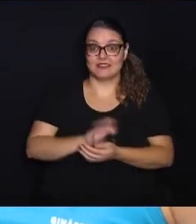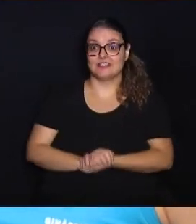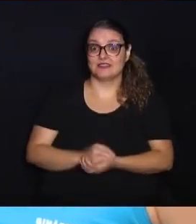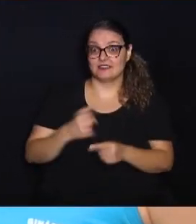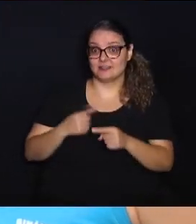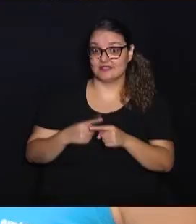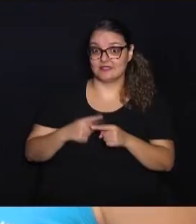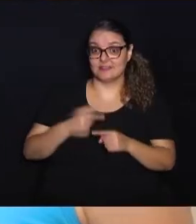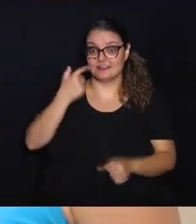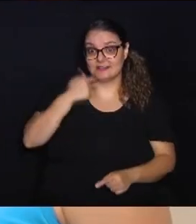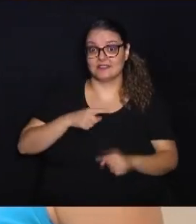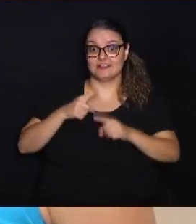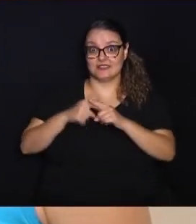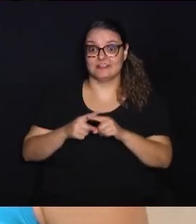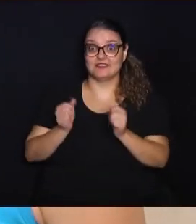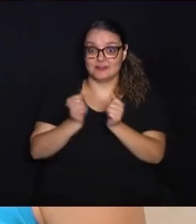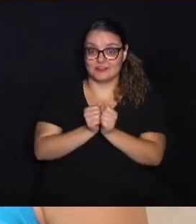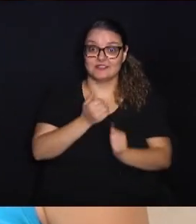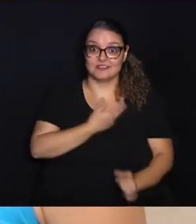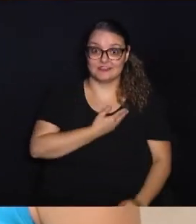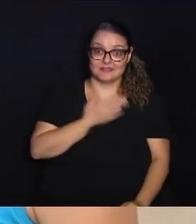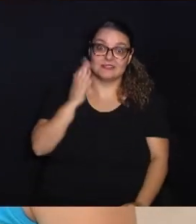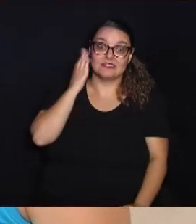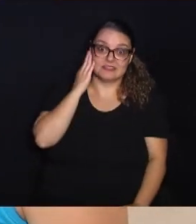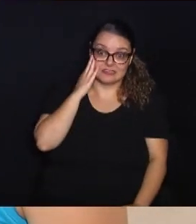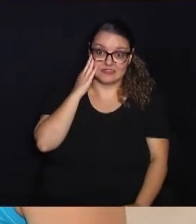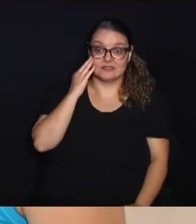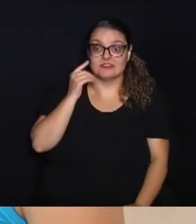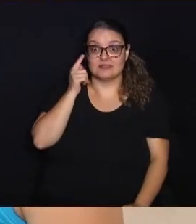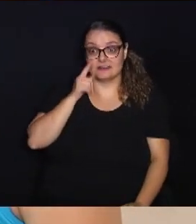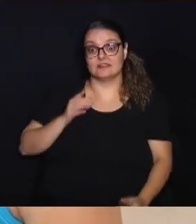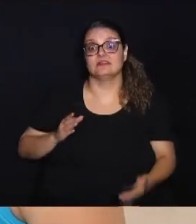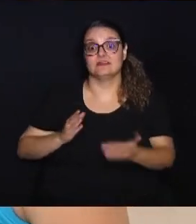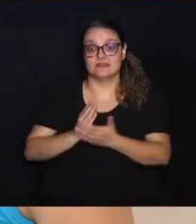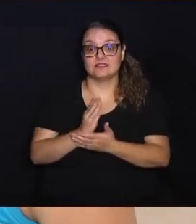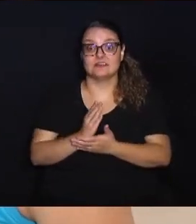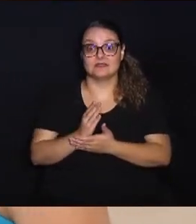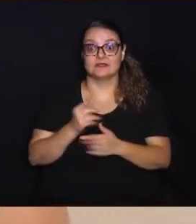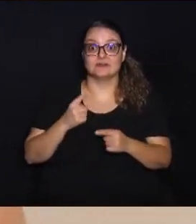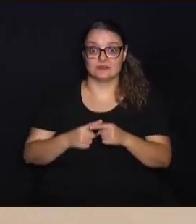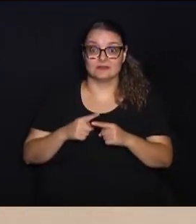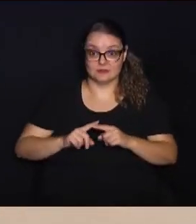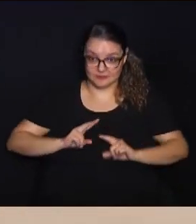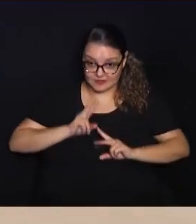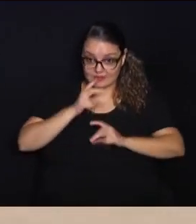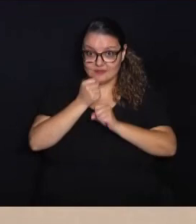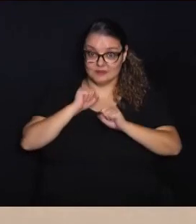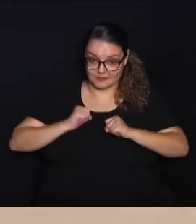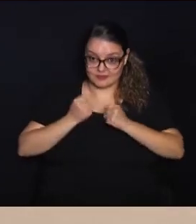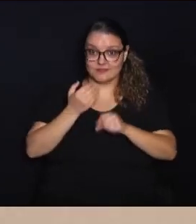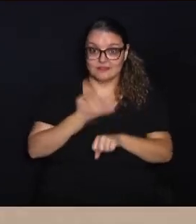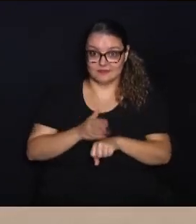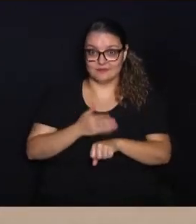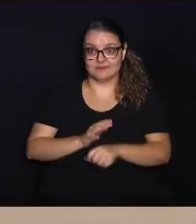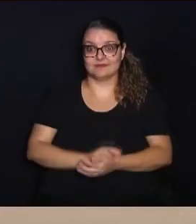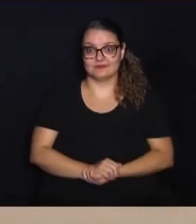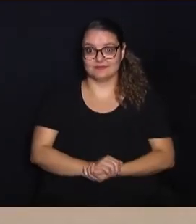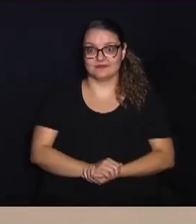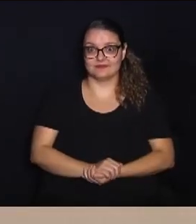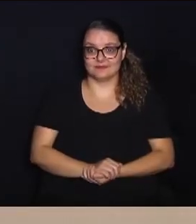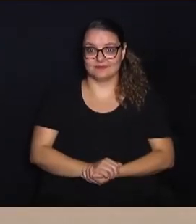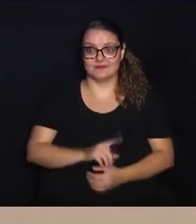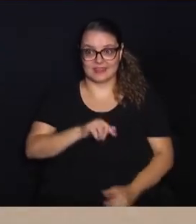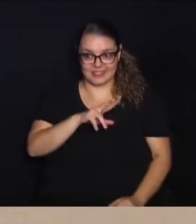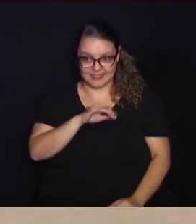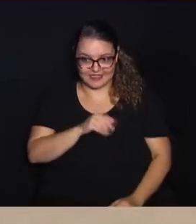treino, como a Laura falou, como que você se sentiu com a medalha? Eu me senti muito feliz com a medalha, porque eu